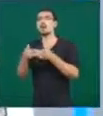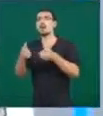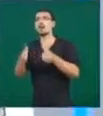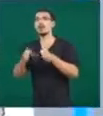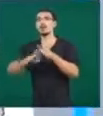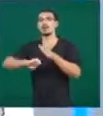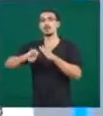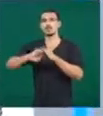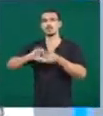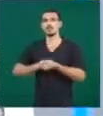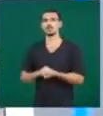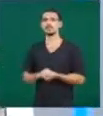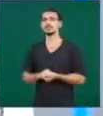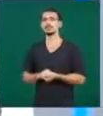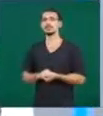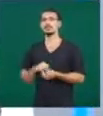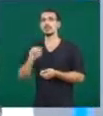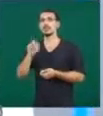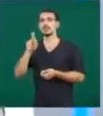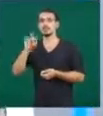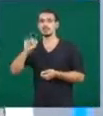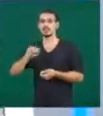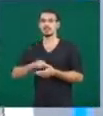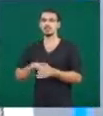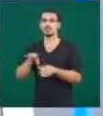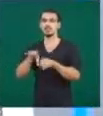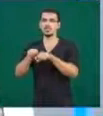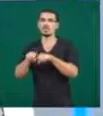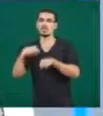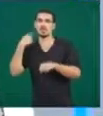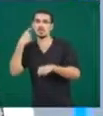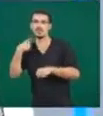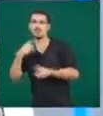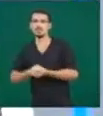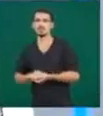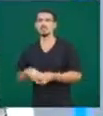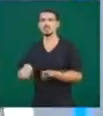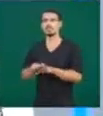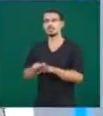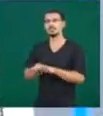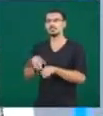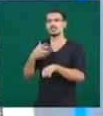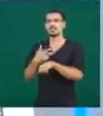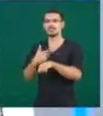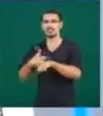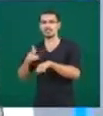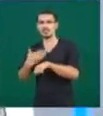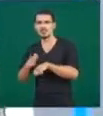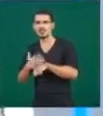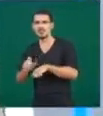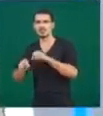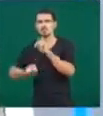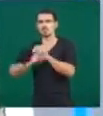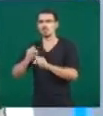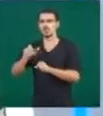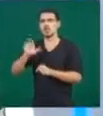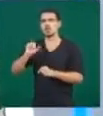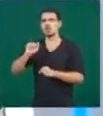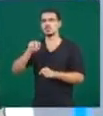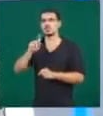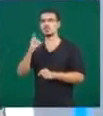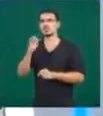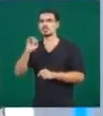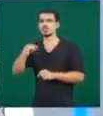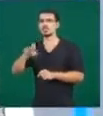né? A Sara também, ela é formada em Direito, ela também trabalha com coaching, então ela vai contar um pouquinho dessa experiência da Ponte de